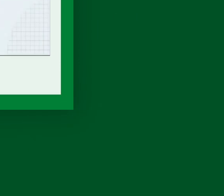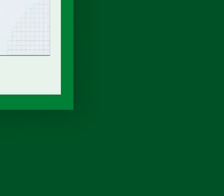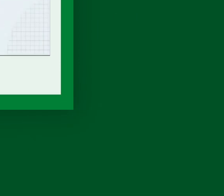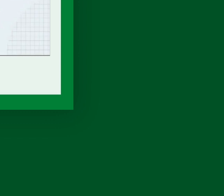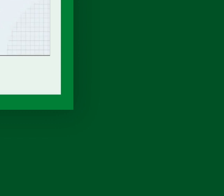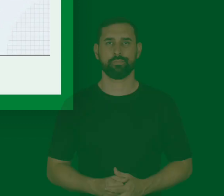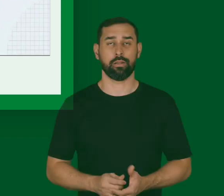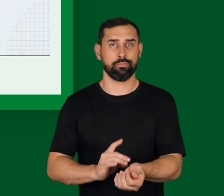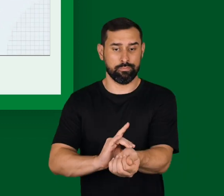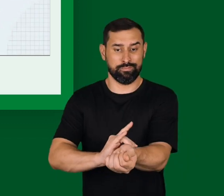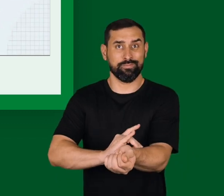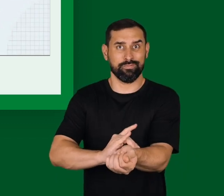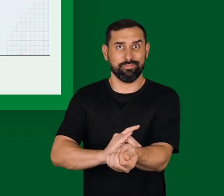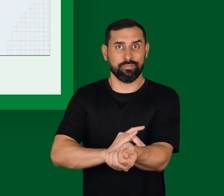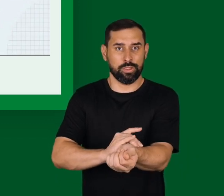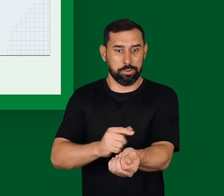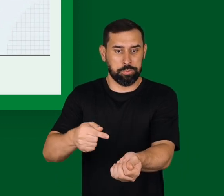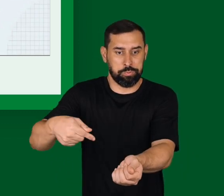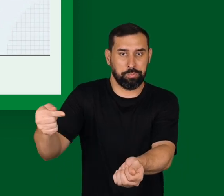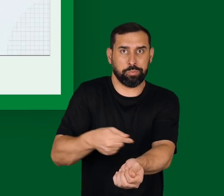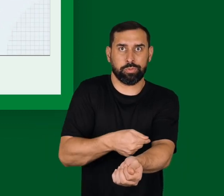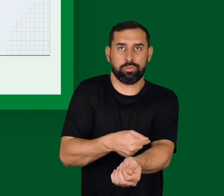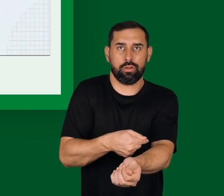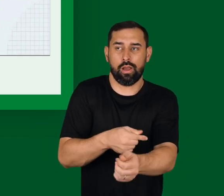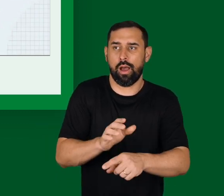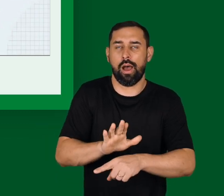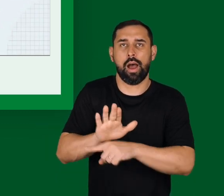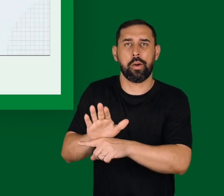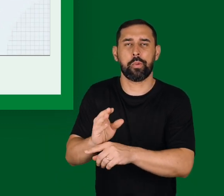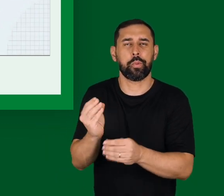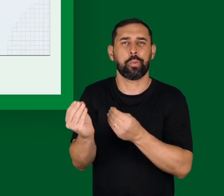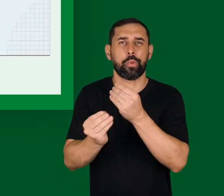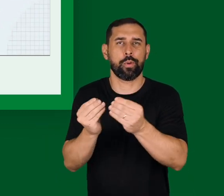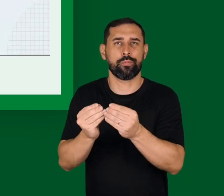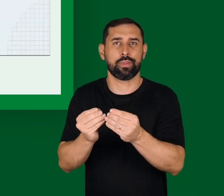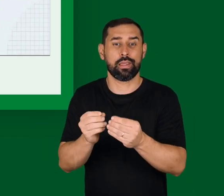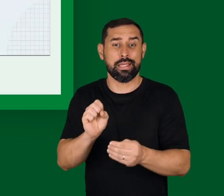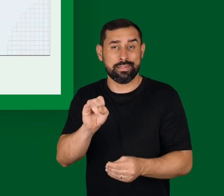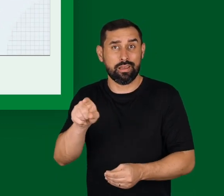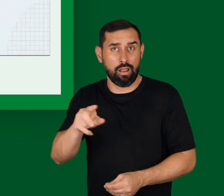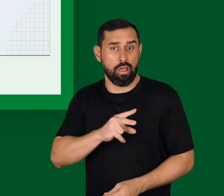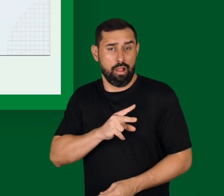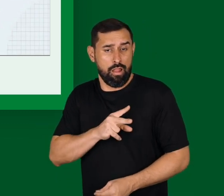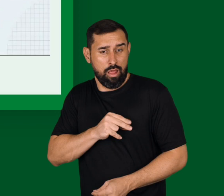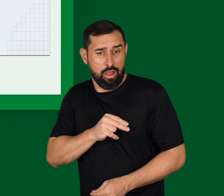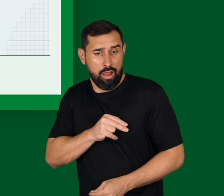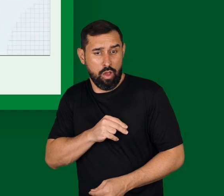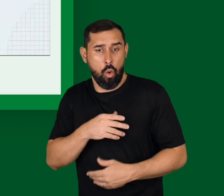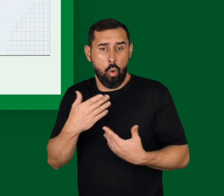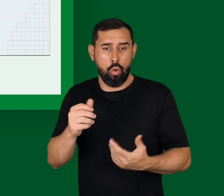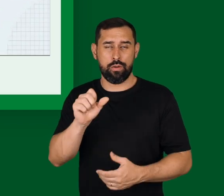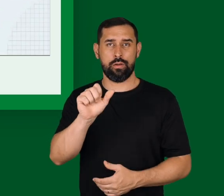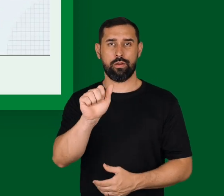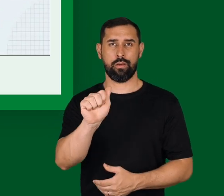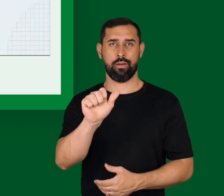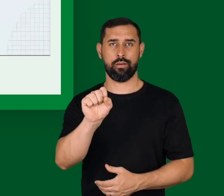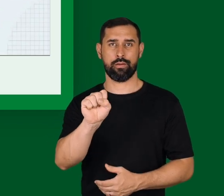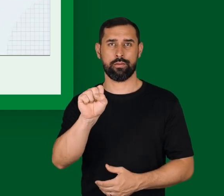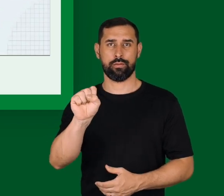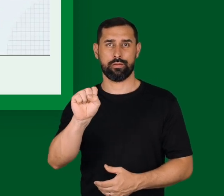intraóssea, tá? A epinefrina, como eu falei, é a droga, ela vai estar sendo indicada nos casos de assistolia